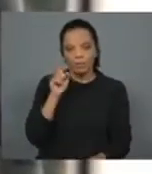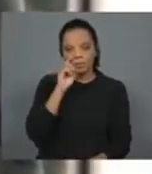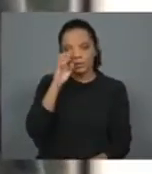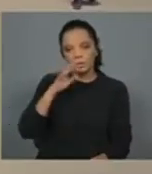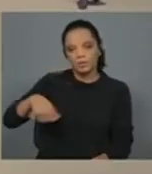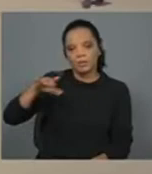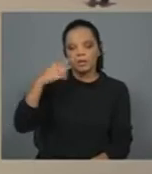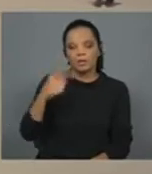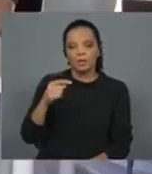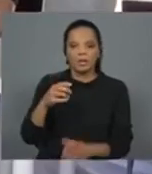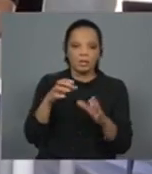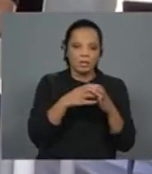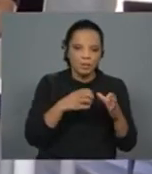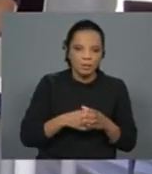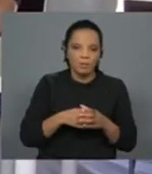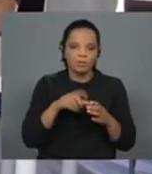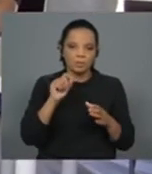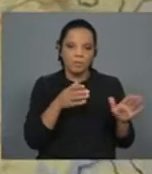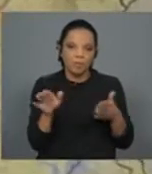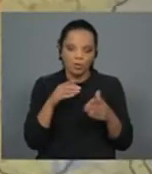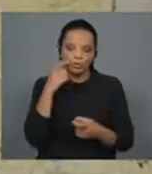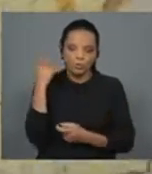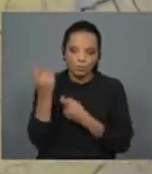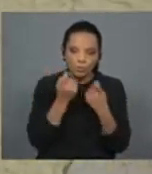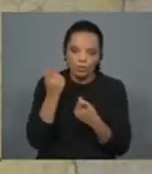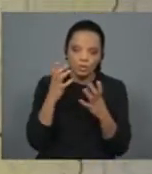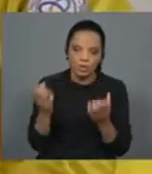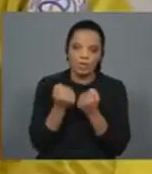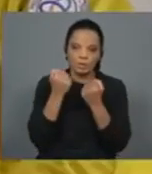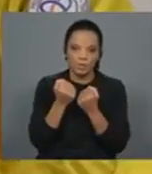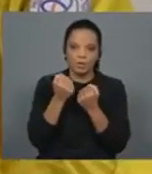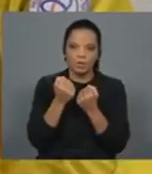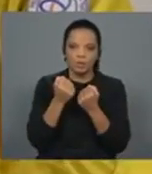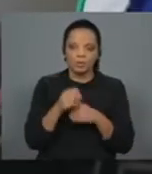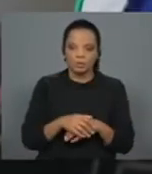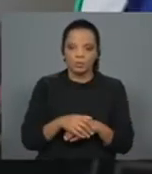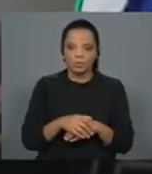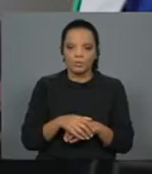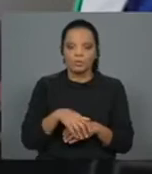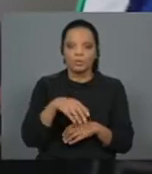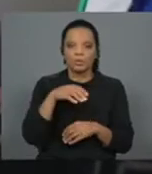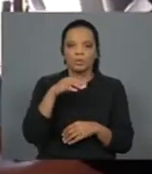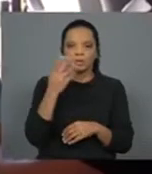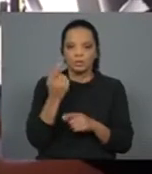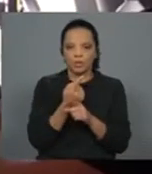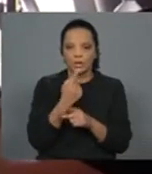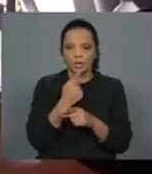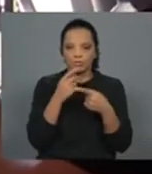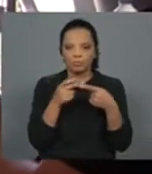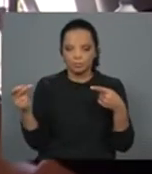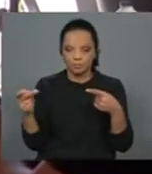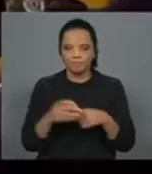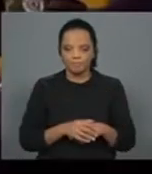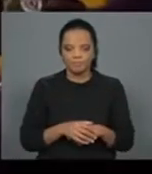módulos e equipas especializadas em busca e salvamento em estruturas colapsadas, o chamado USAR, o Urban Search and Rescue. Portanto, é estas